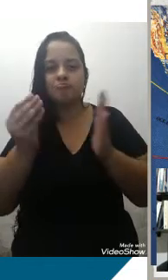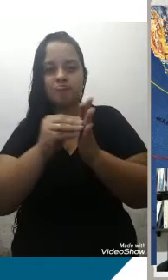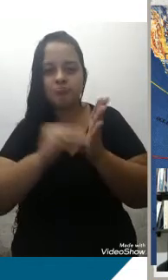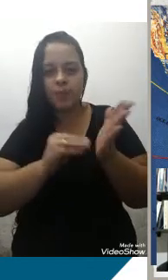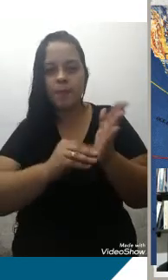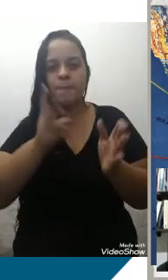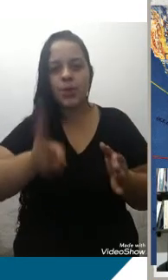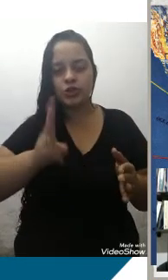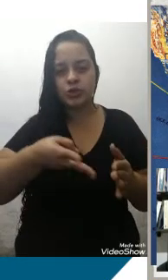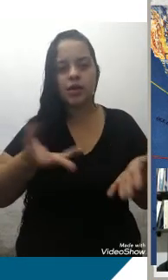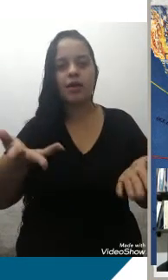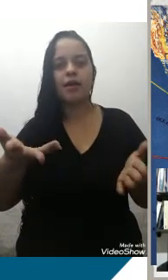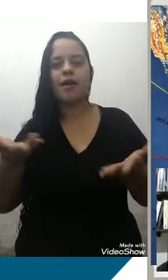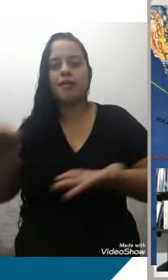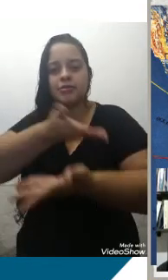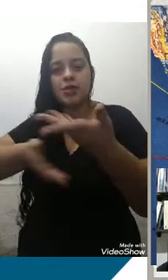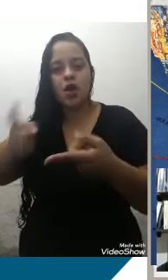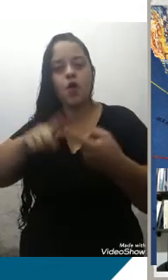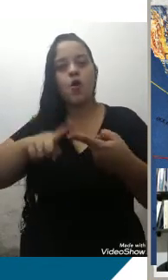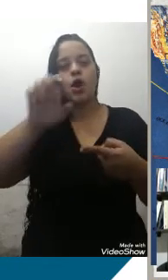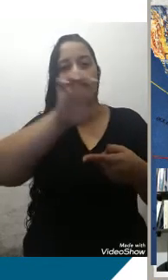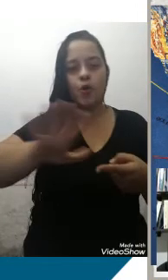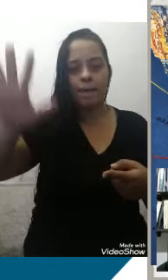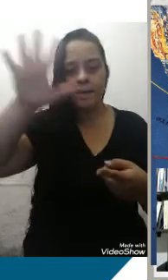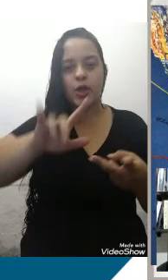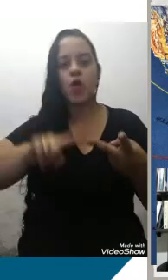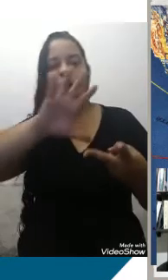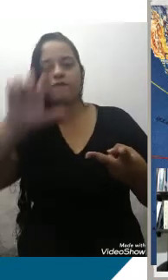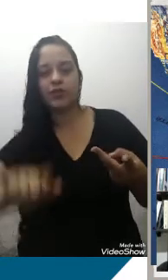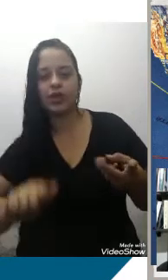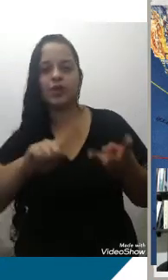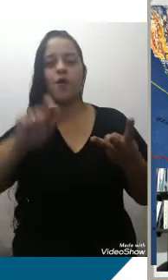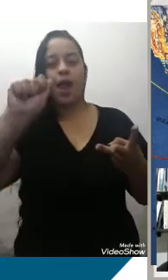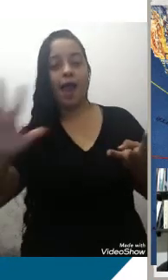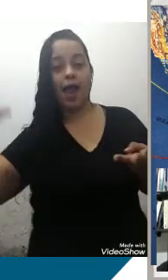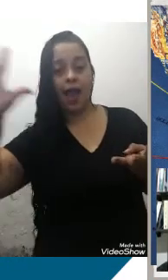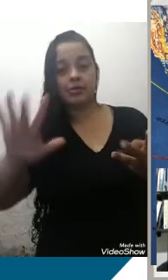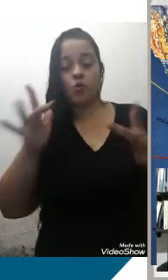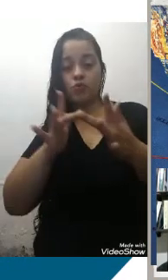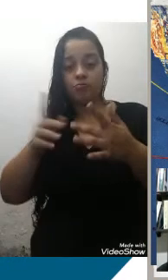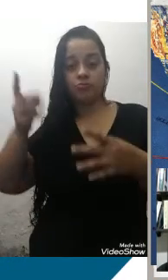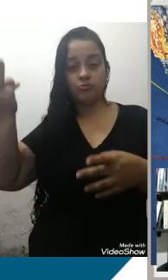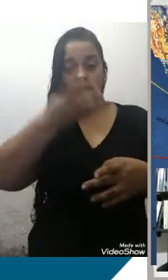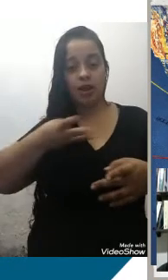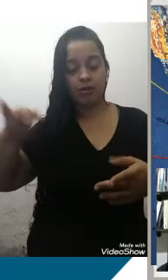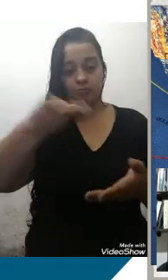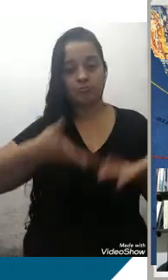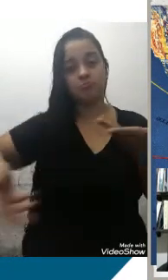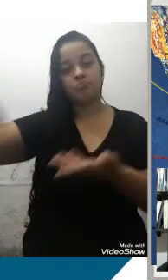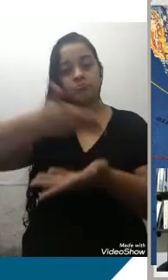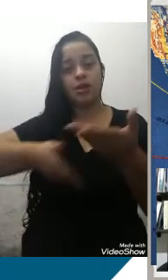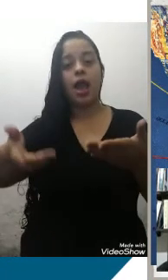mantidas as relações entre europeus, africanos e asiáticos a partir desse processo de expansão marítima, que foi tema do